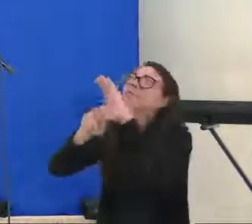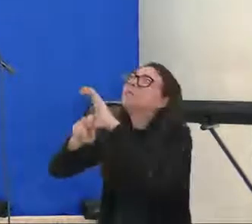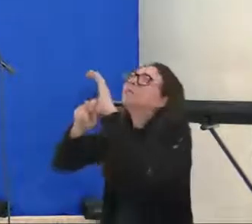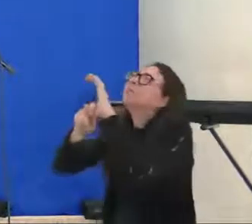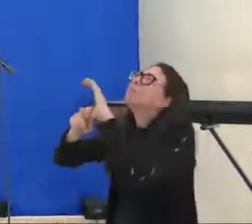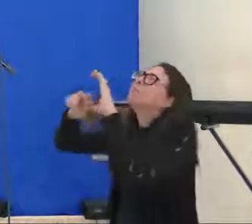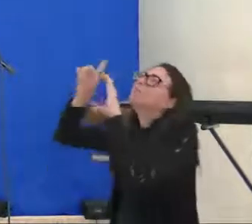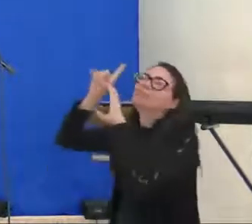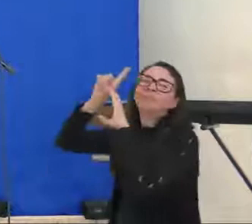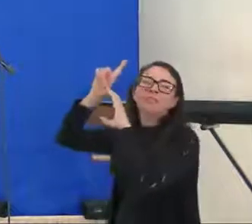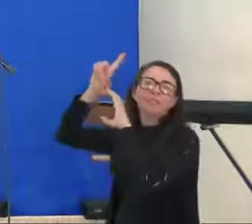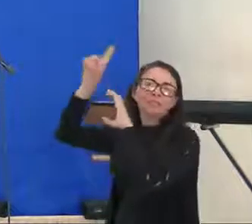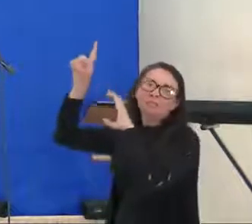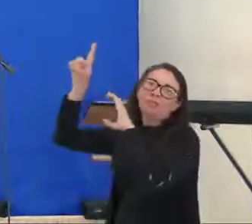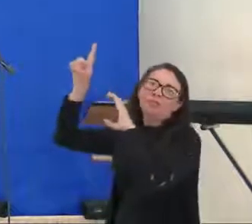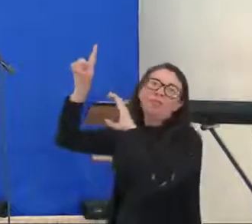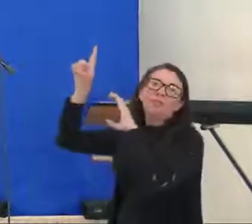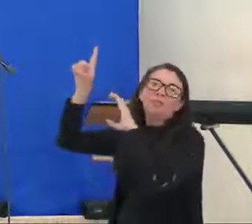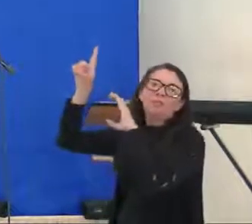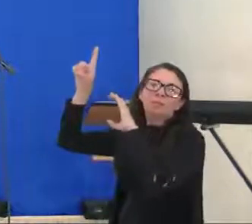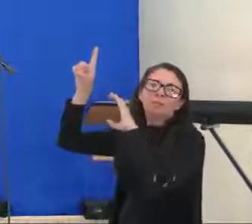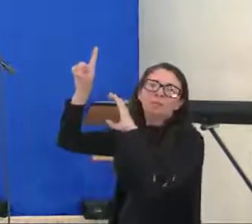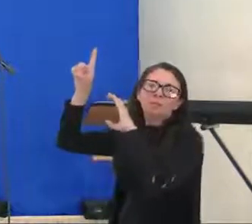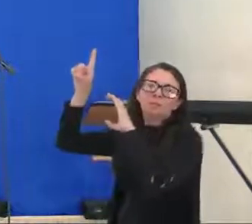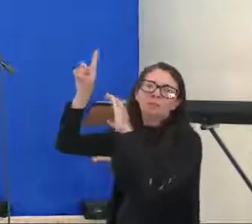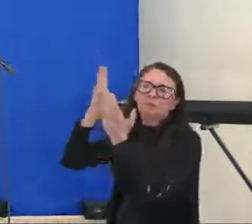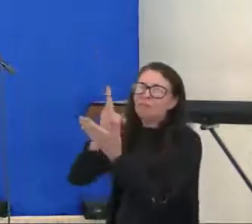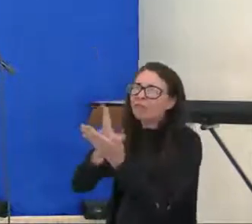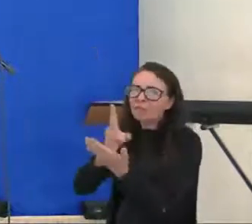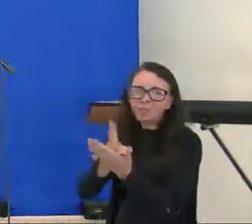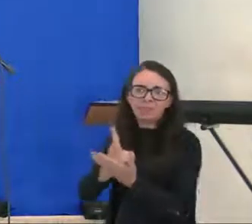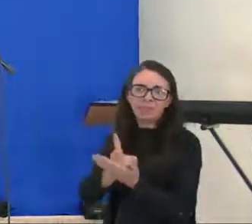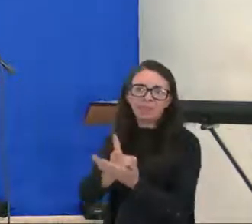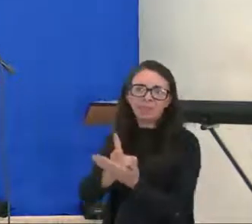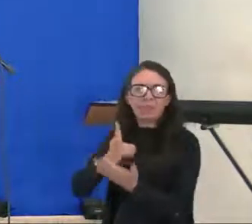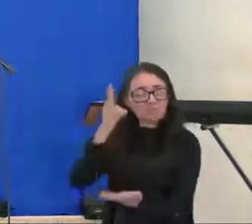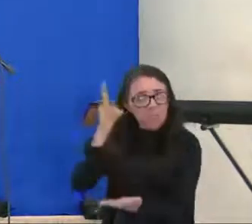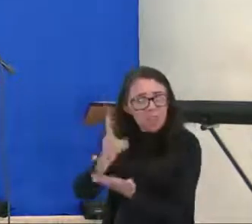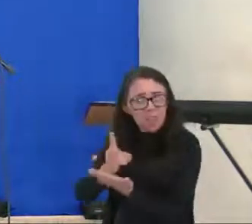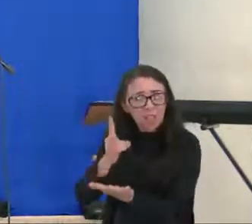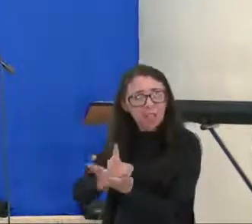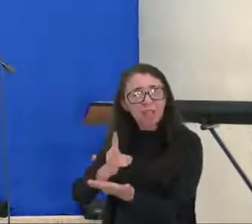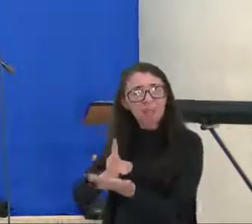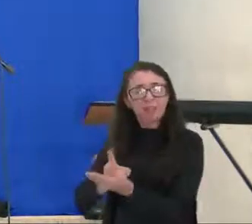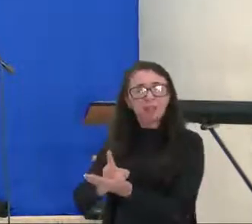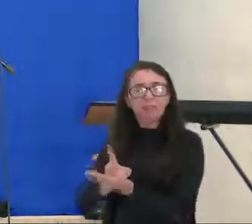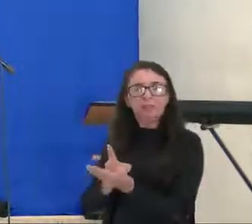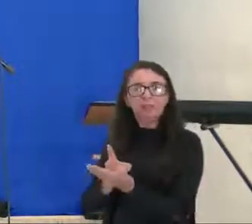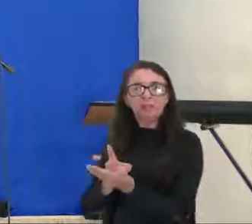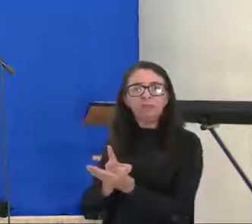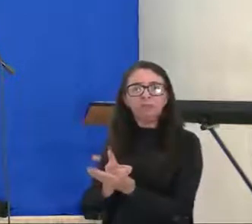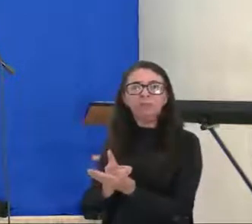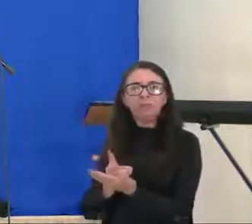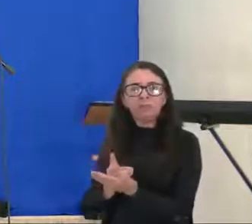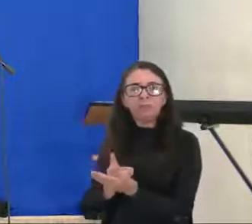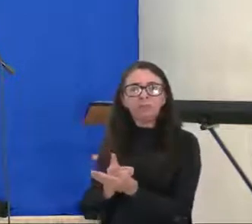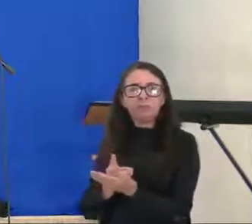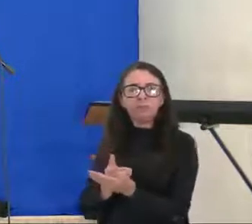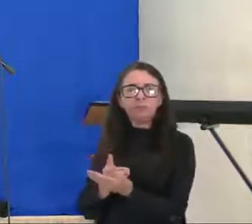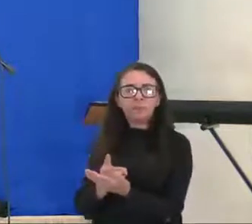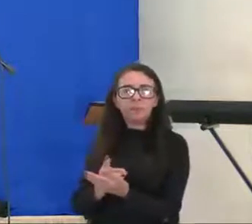Nada. Um pozinho que vai voltar para a terra, que tem um espírito dado por Deus, que tudo que Deus dá é impresso, como eu já falei na aula